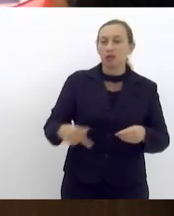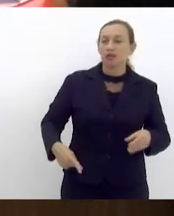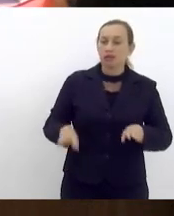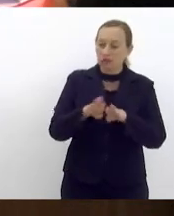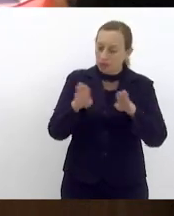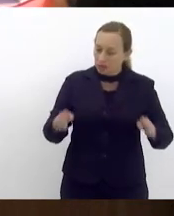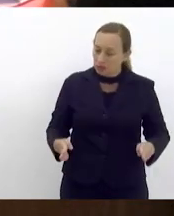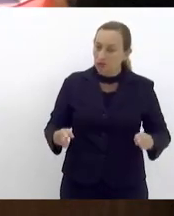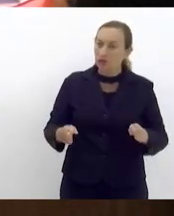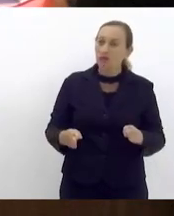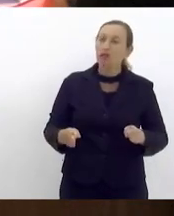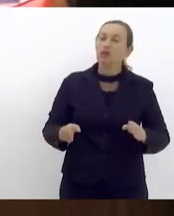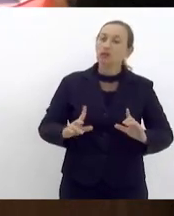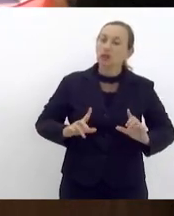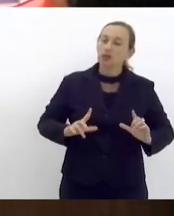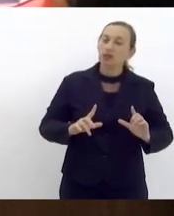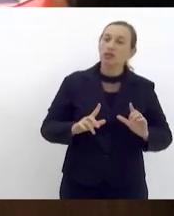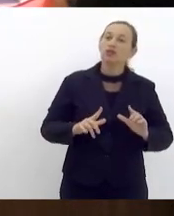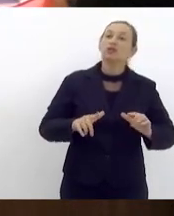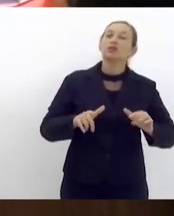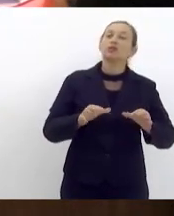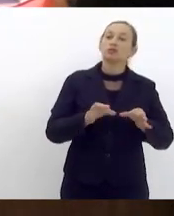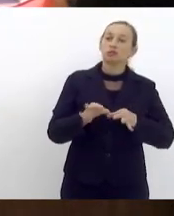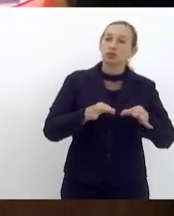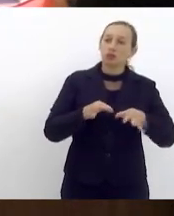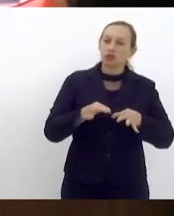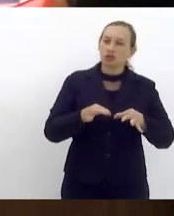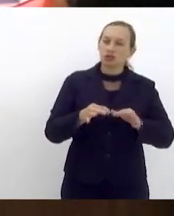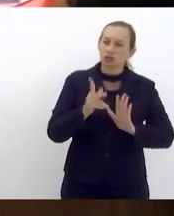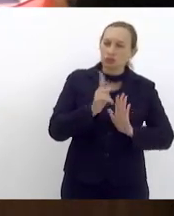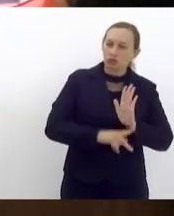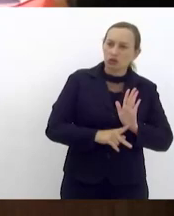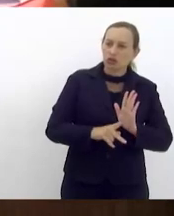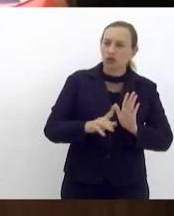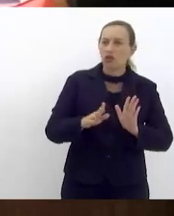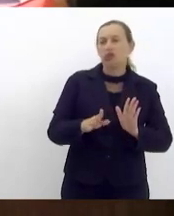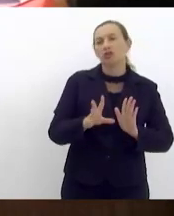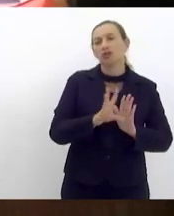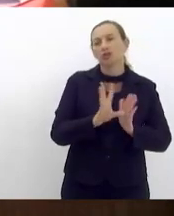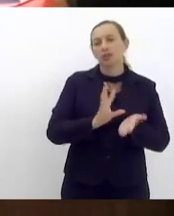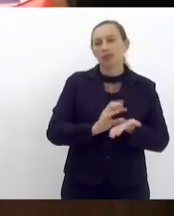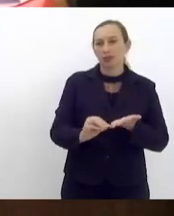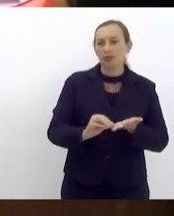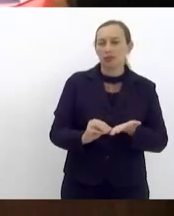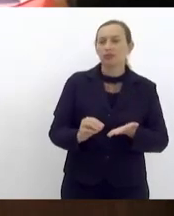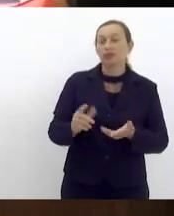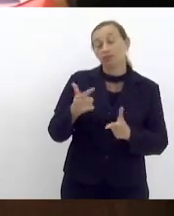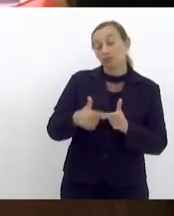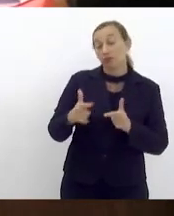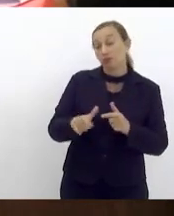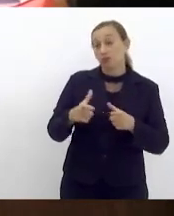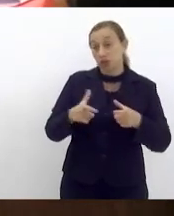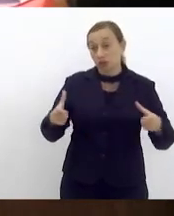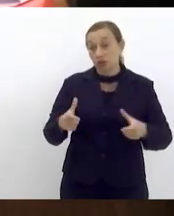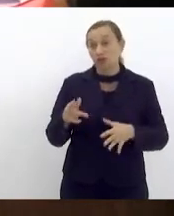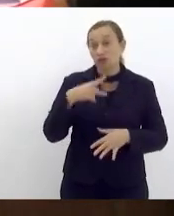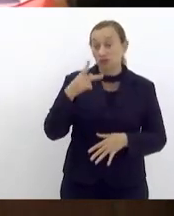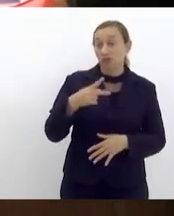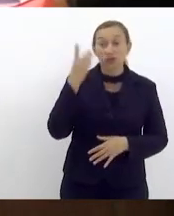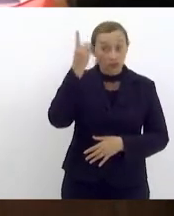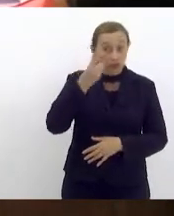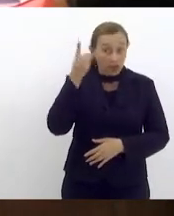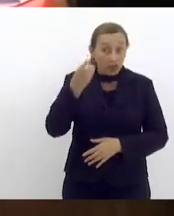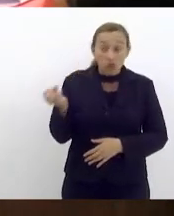diretora para que a mesa diretora Coloque os projetos em Pauta Então esse é um grande problema é eu me dirijo sobretudo aos deputados novos que